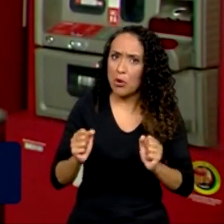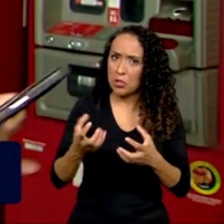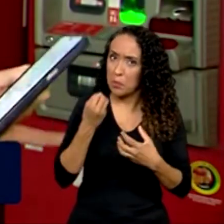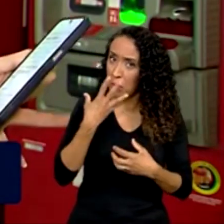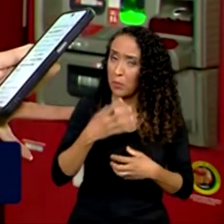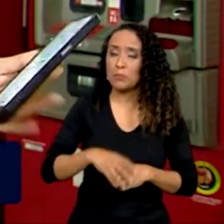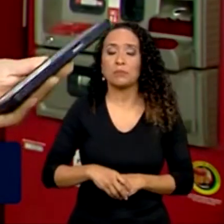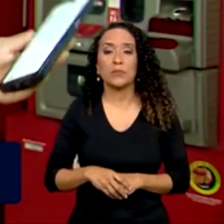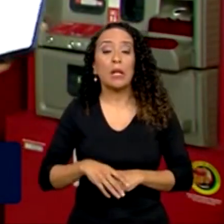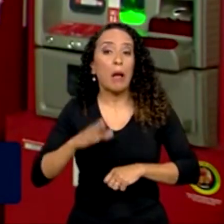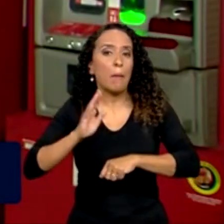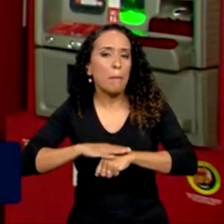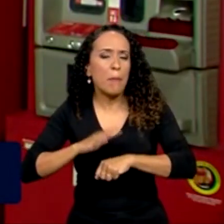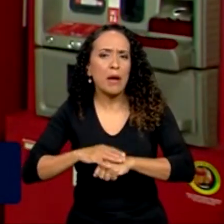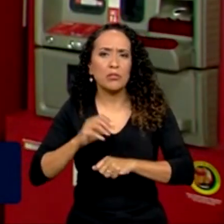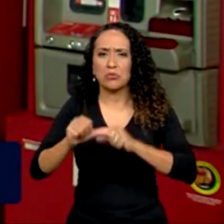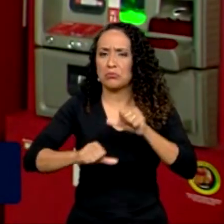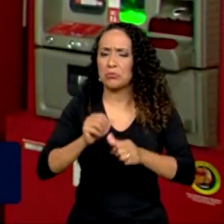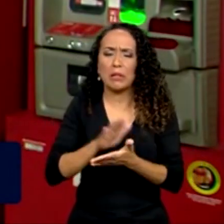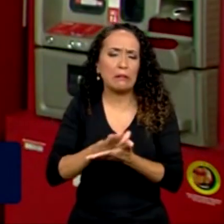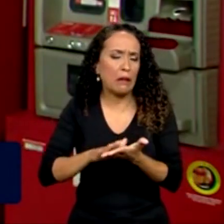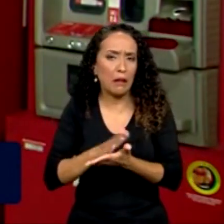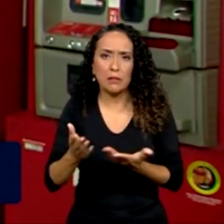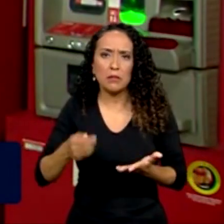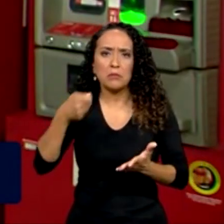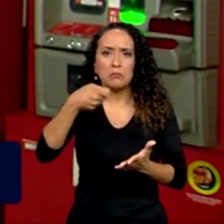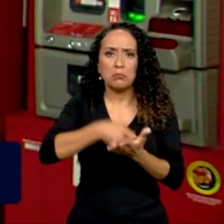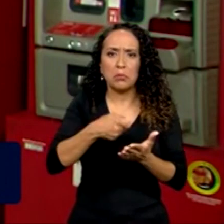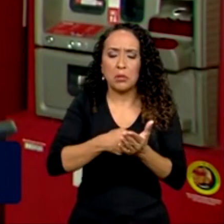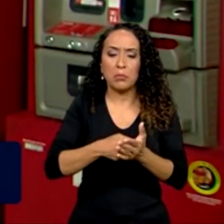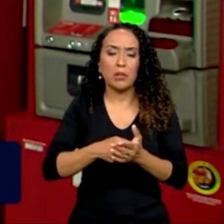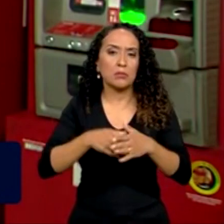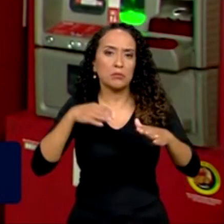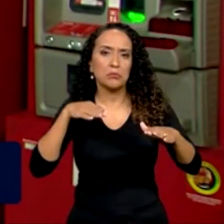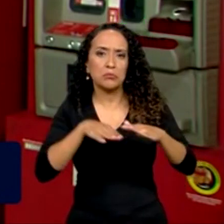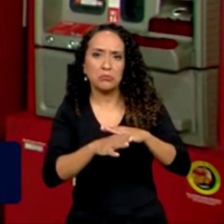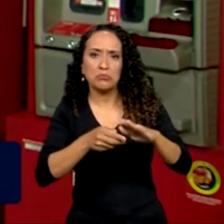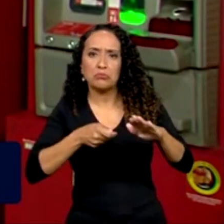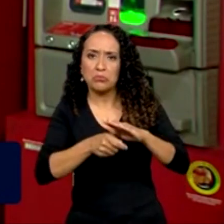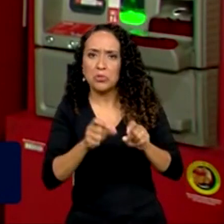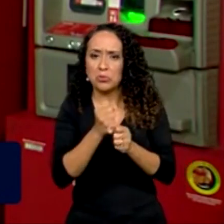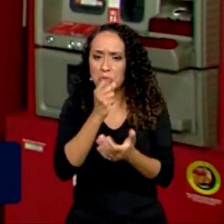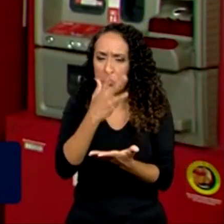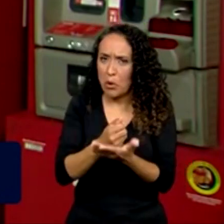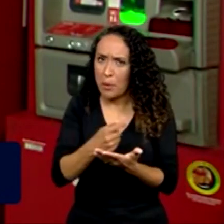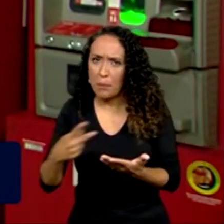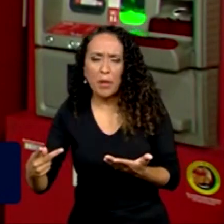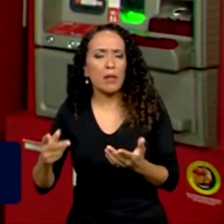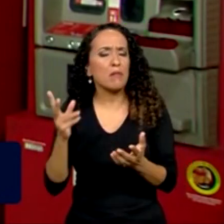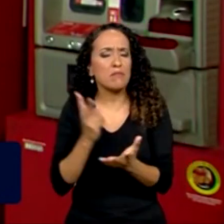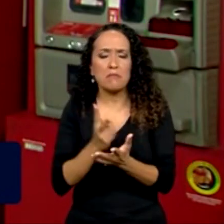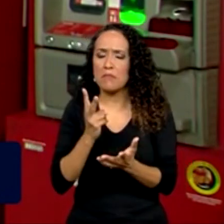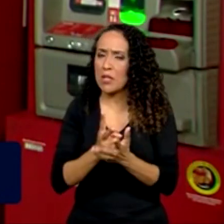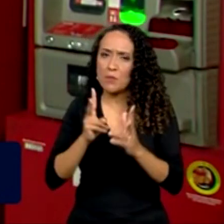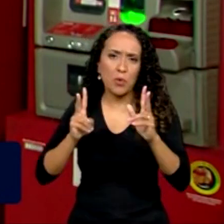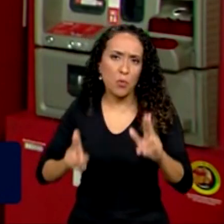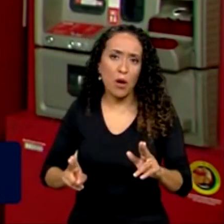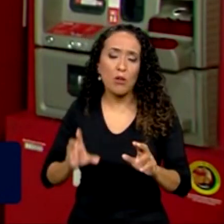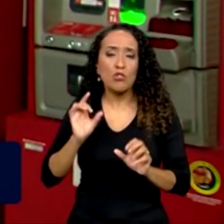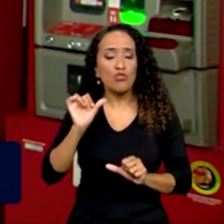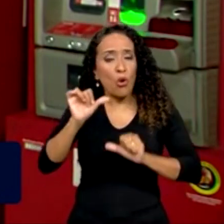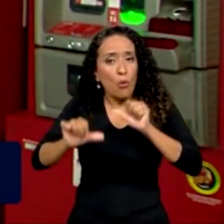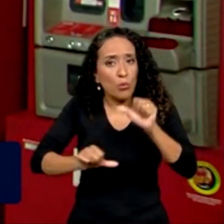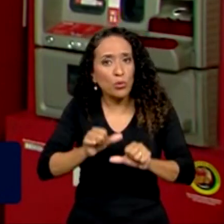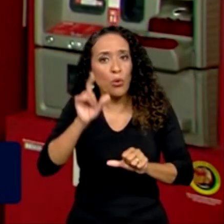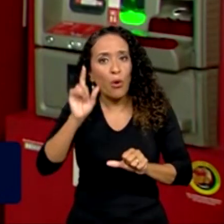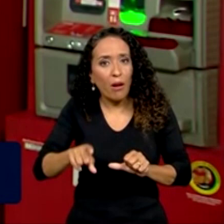vantajoso. Na prática não muda nada, pagamentos nos caixas eletrônicos, nos aplicativos, continua tudo da mesma forma, a única alteração